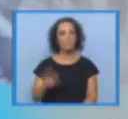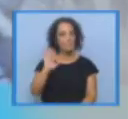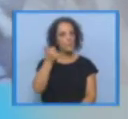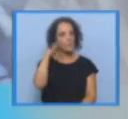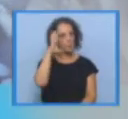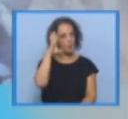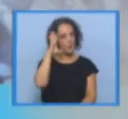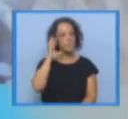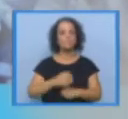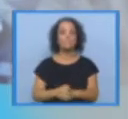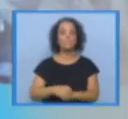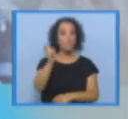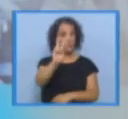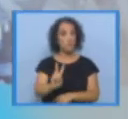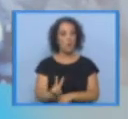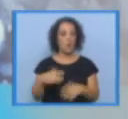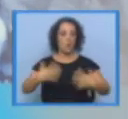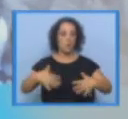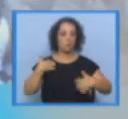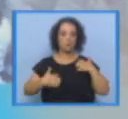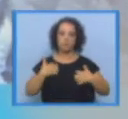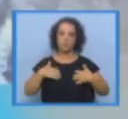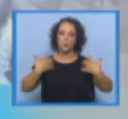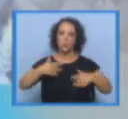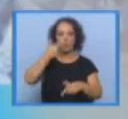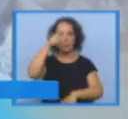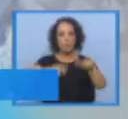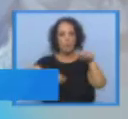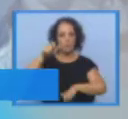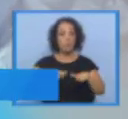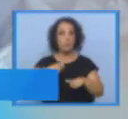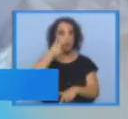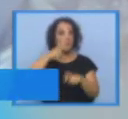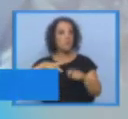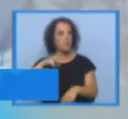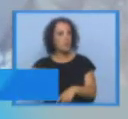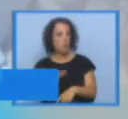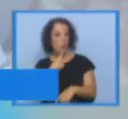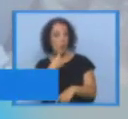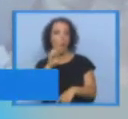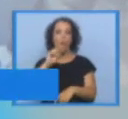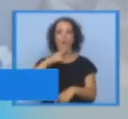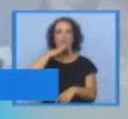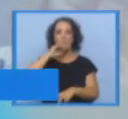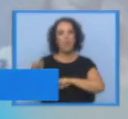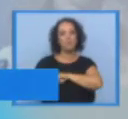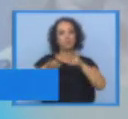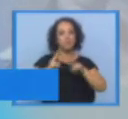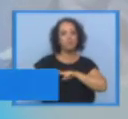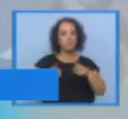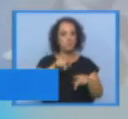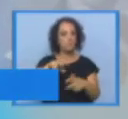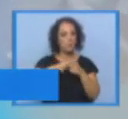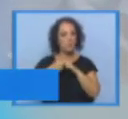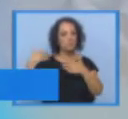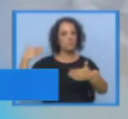Olá, muito boa tarde. A Venezuela vive um drama humanitário que afeta muitos cidadãos portugueses ou luso-descendentes. Um problema que persiste,